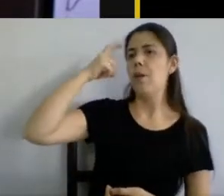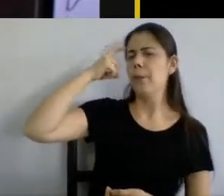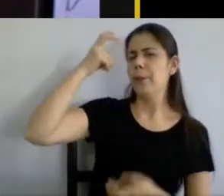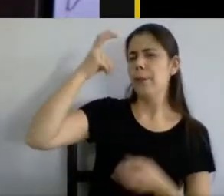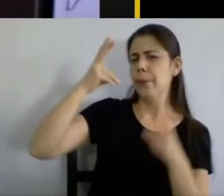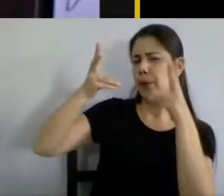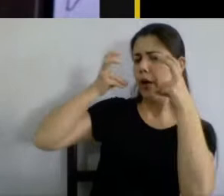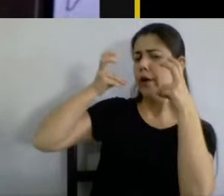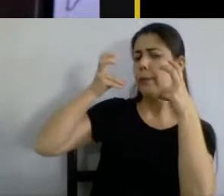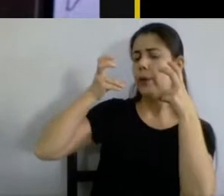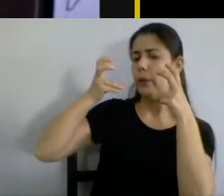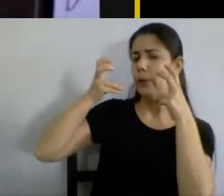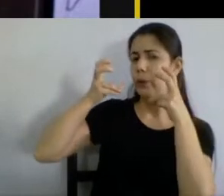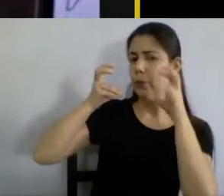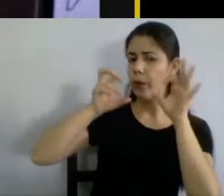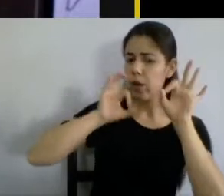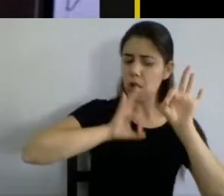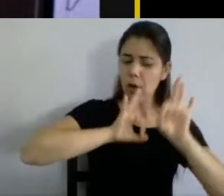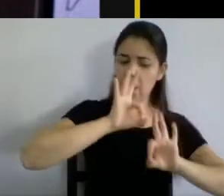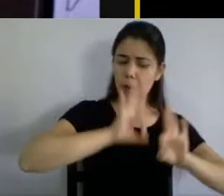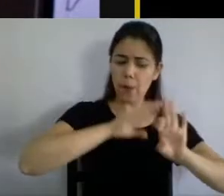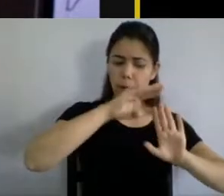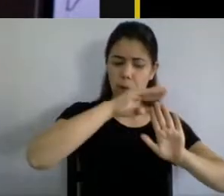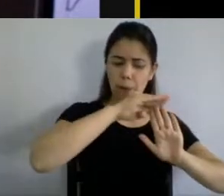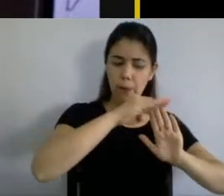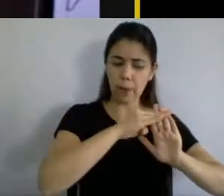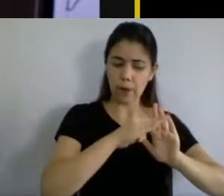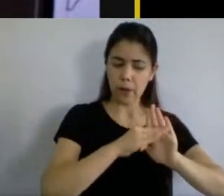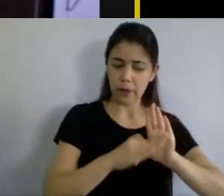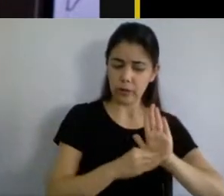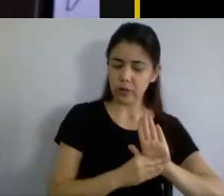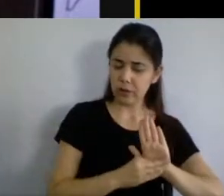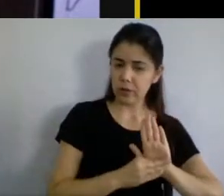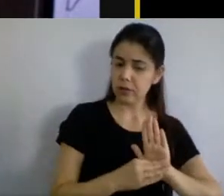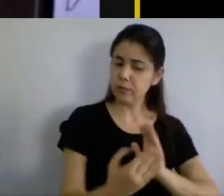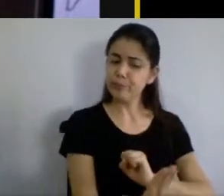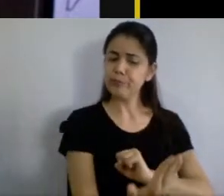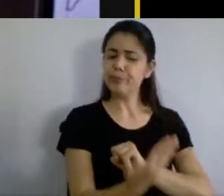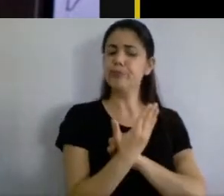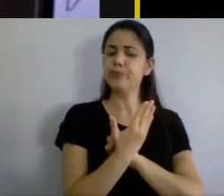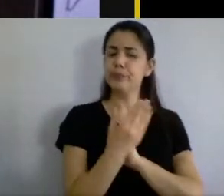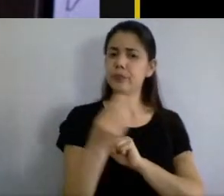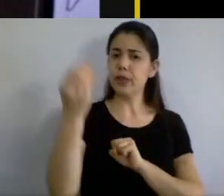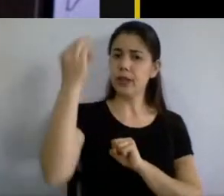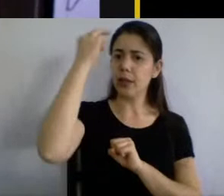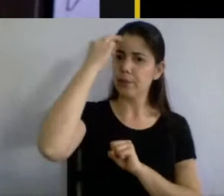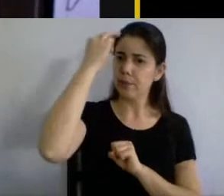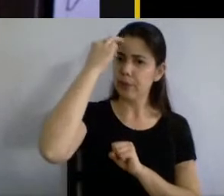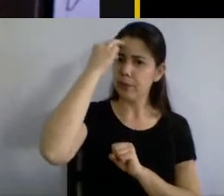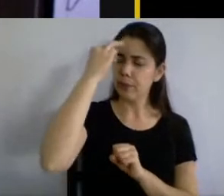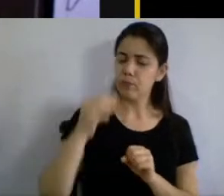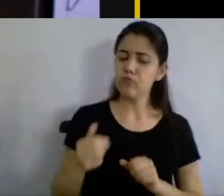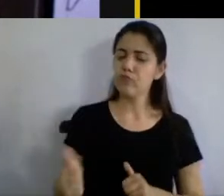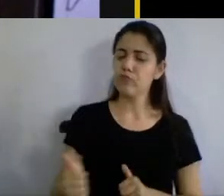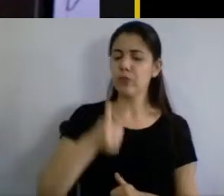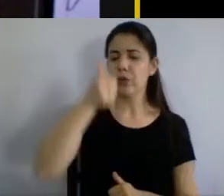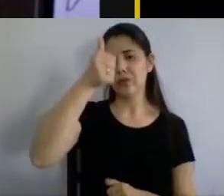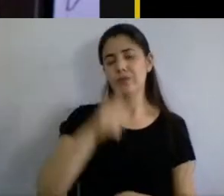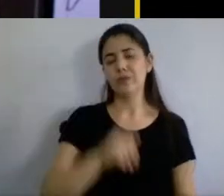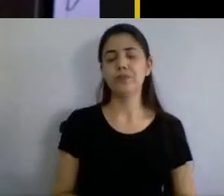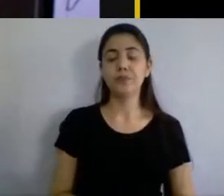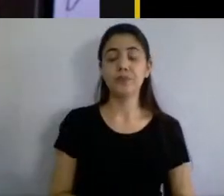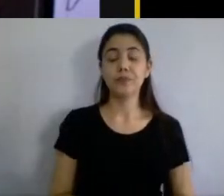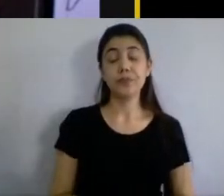e guiar a memória. Isso conta o Cícero. Quer dizer, a narrativa do